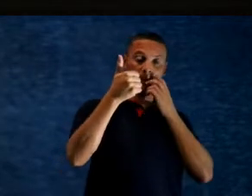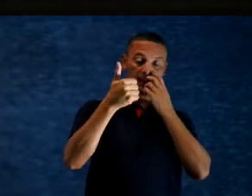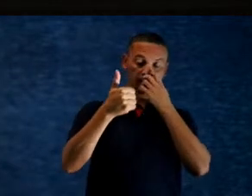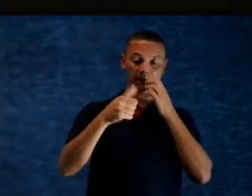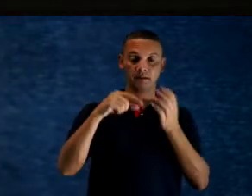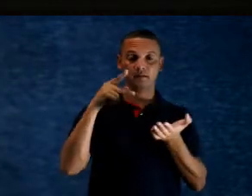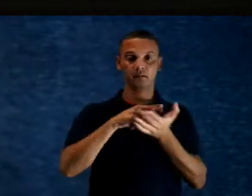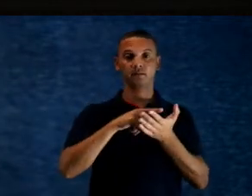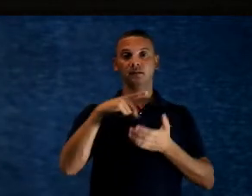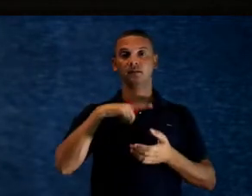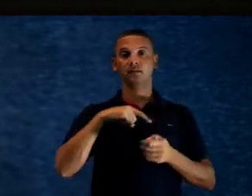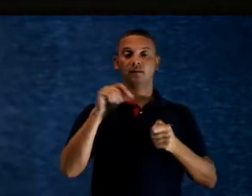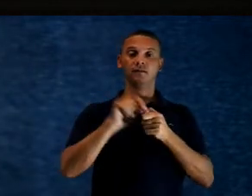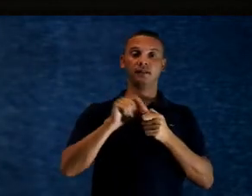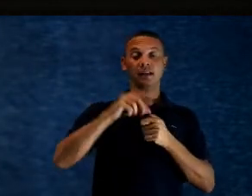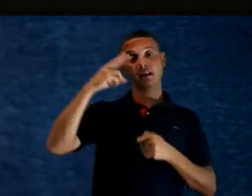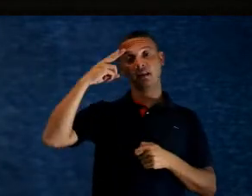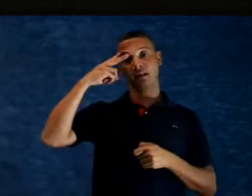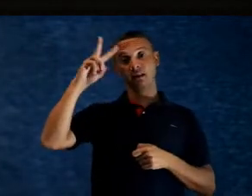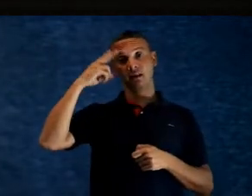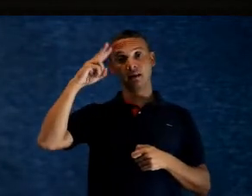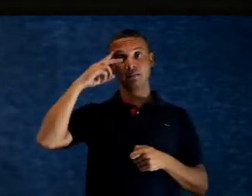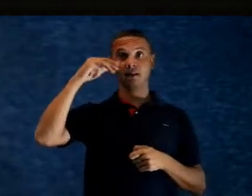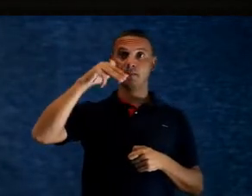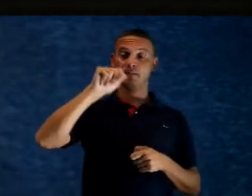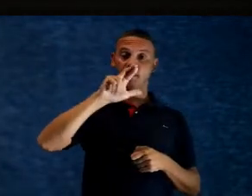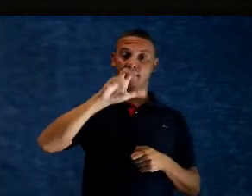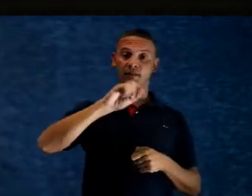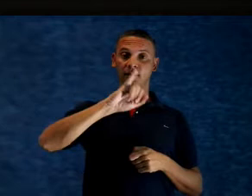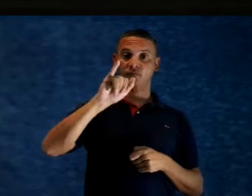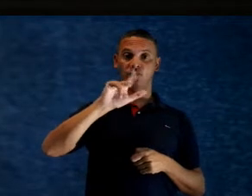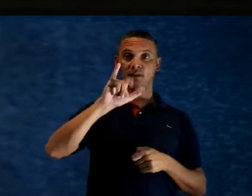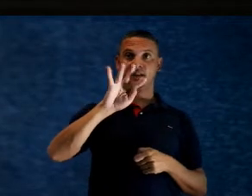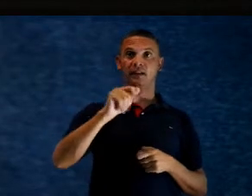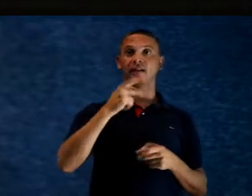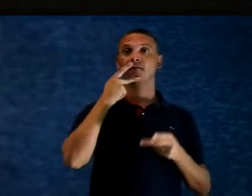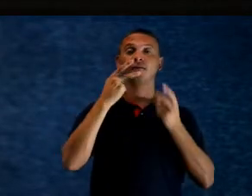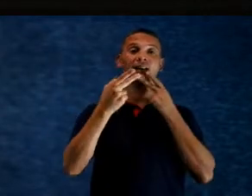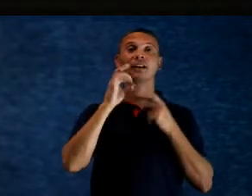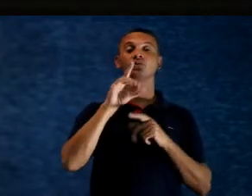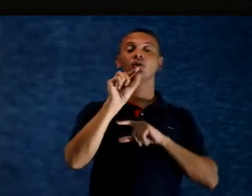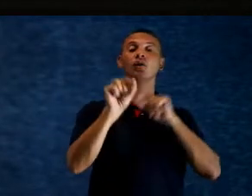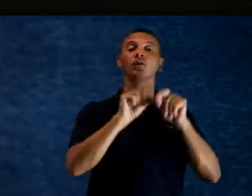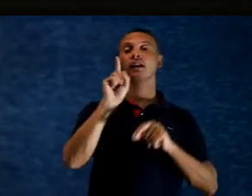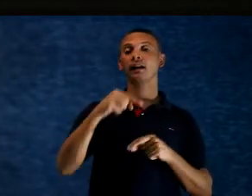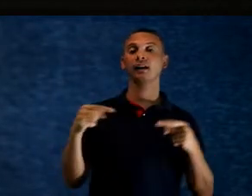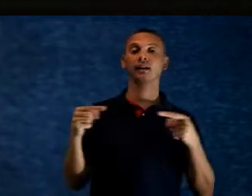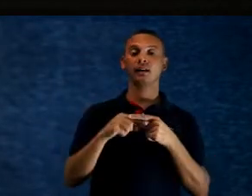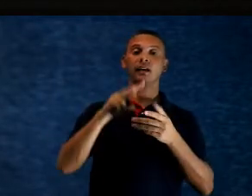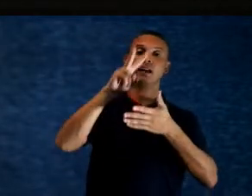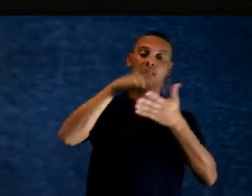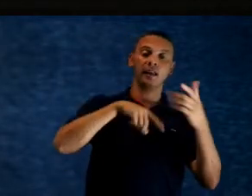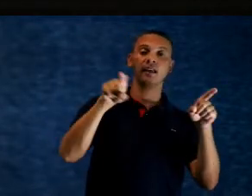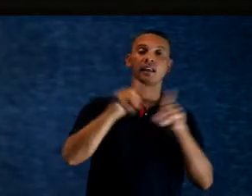o que ela escreveu, né, quer como novelista, quer como cronista, né? E a tudo isso se